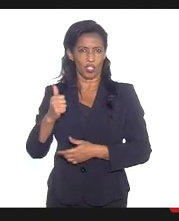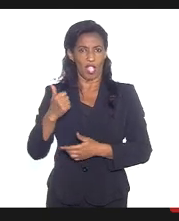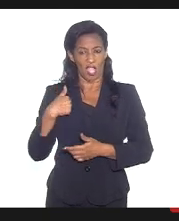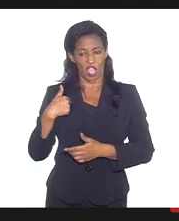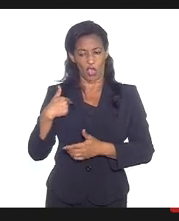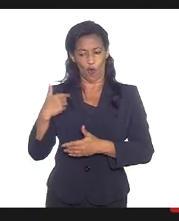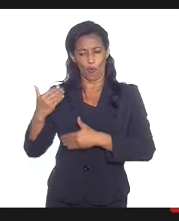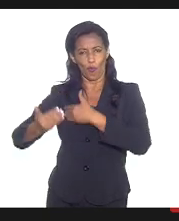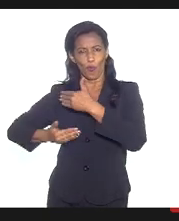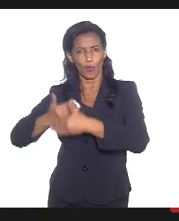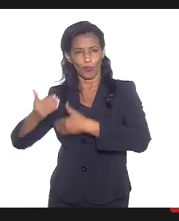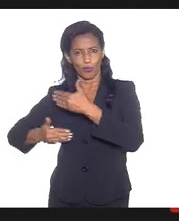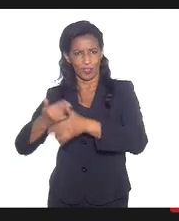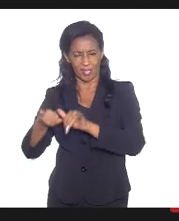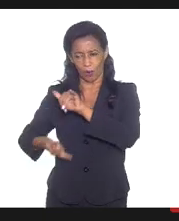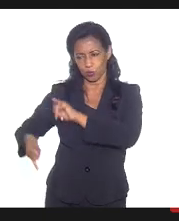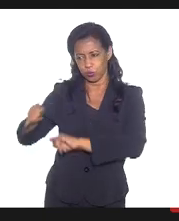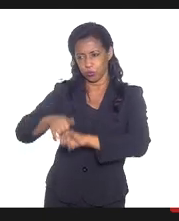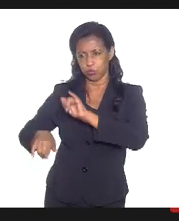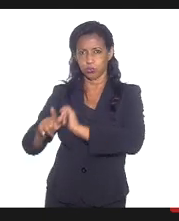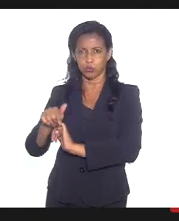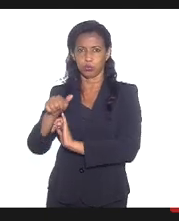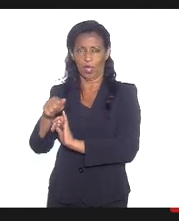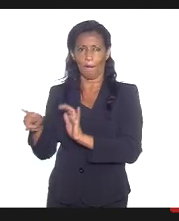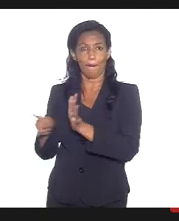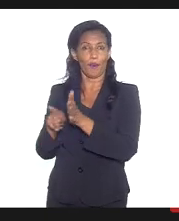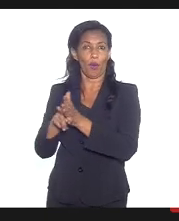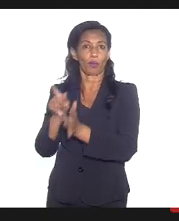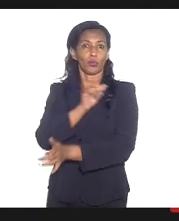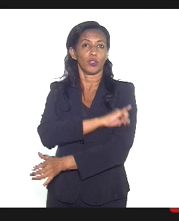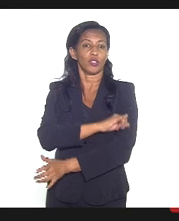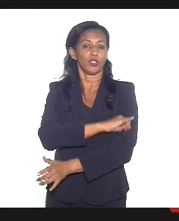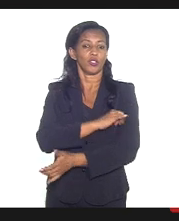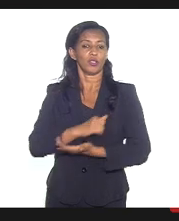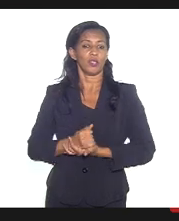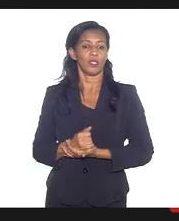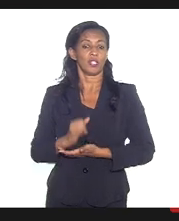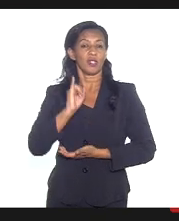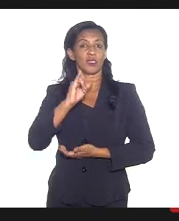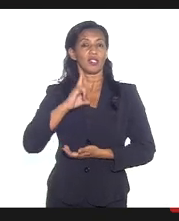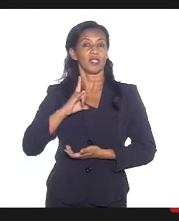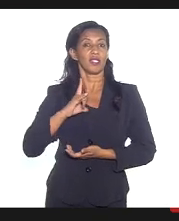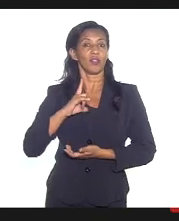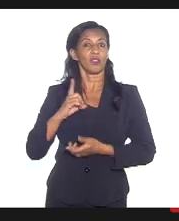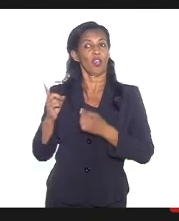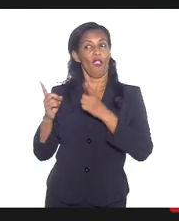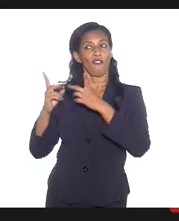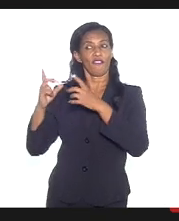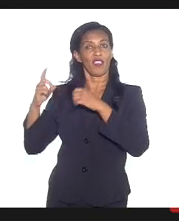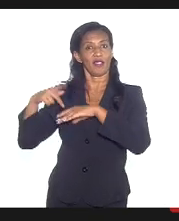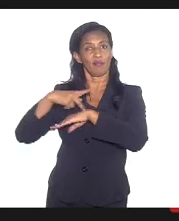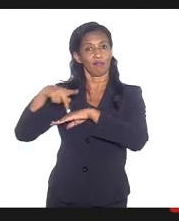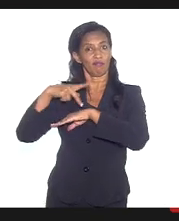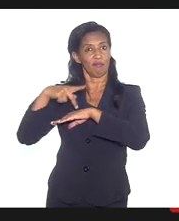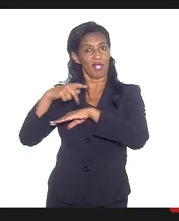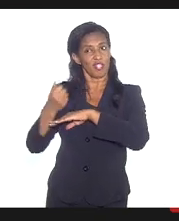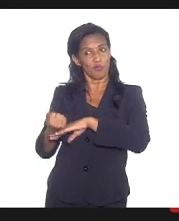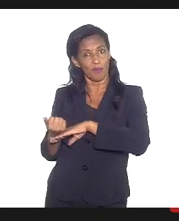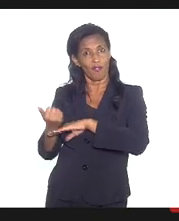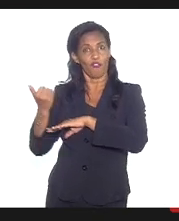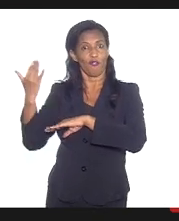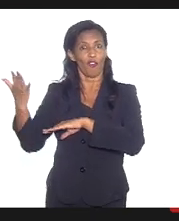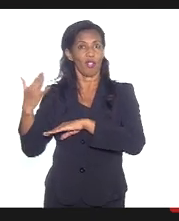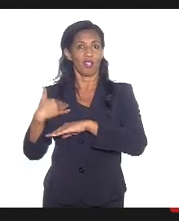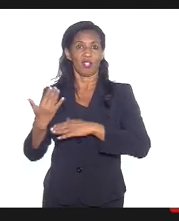gás e pegar esse produto aqui com gás vindo do próprio Rio de Janeiro, se eu tiver uma importação muito incentivada, eu